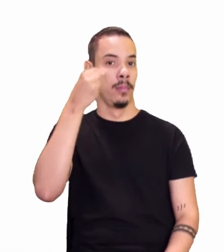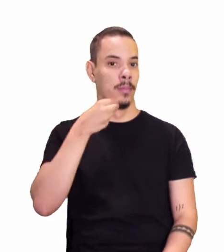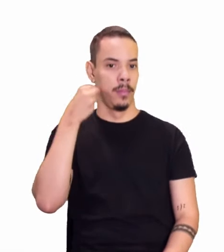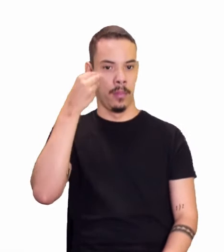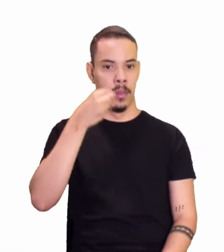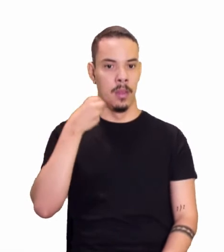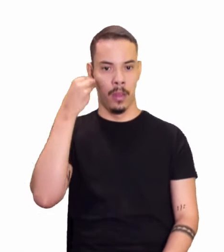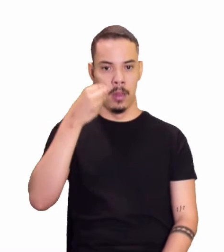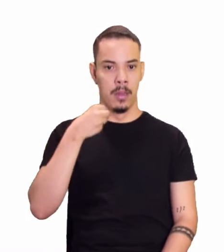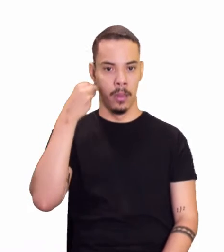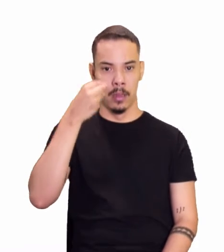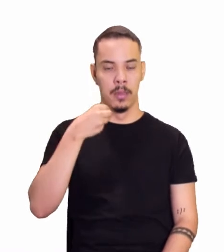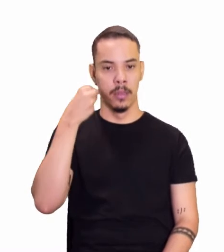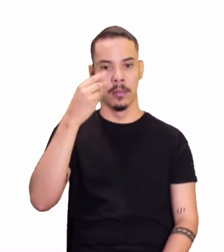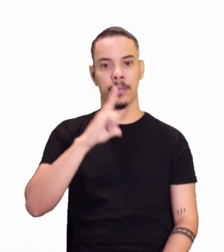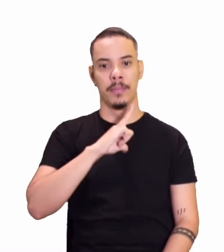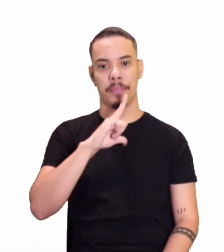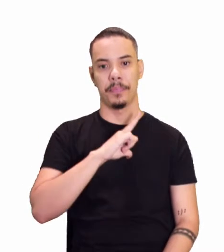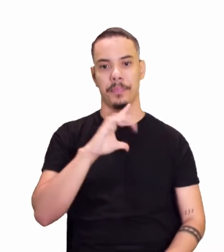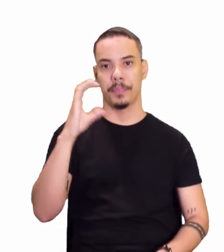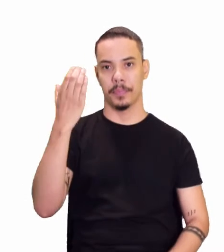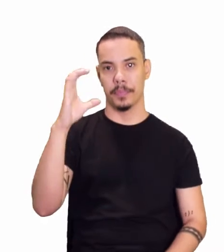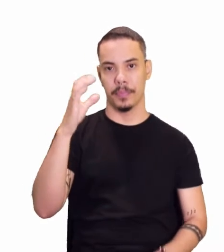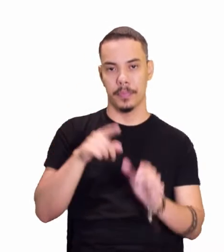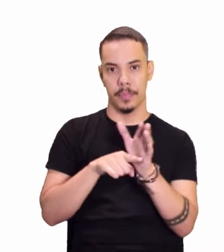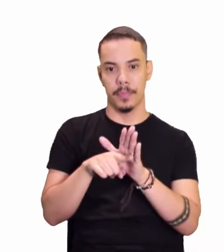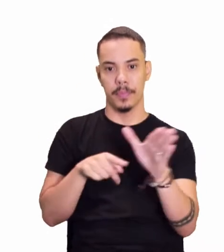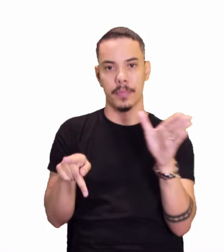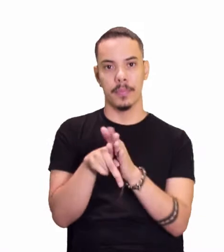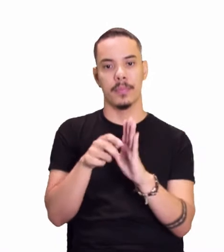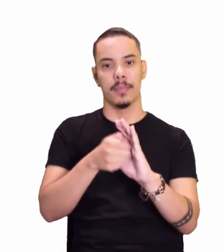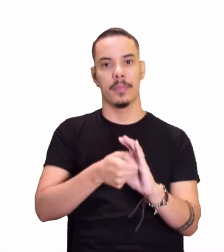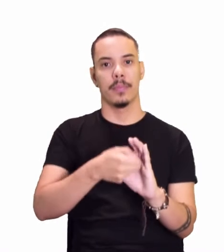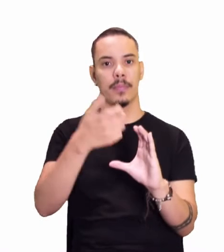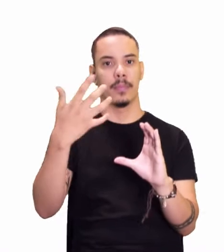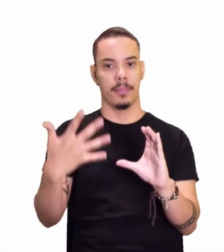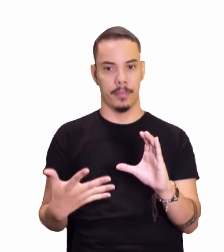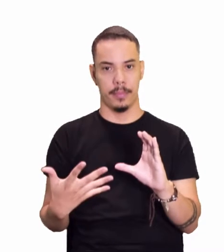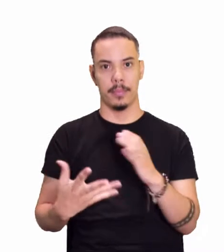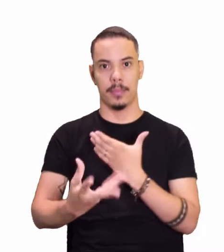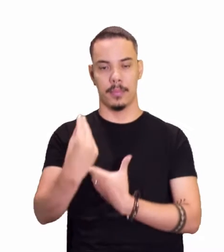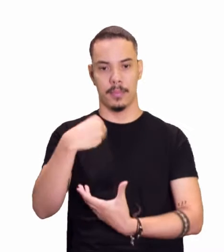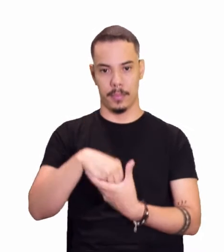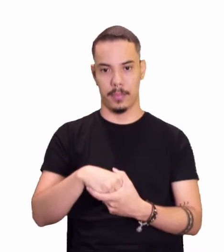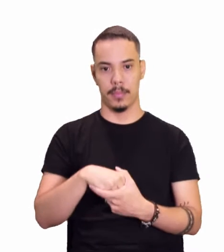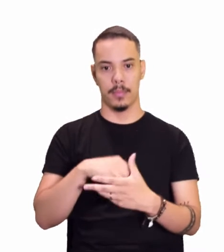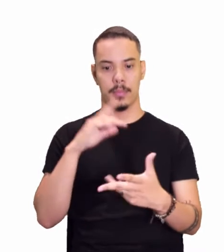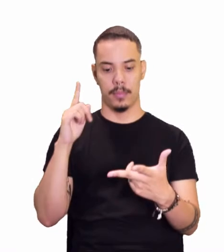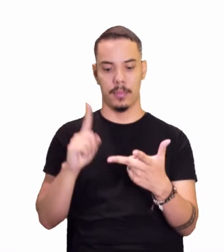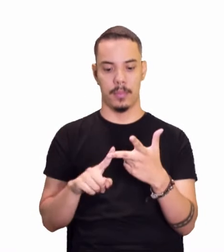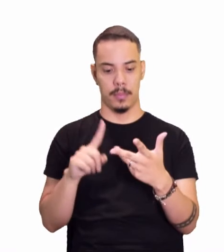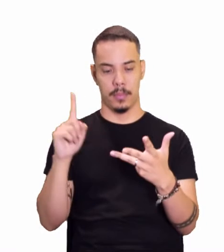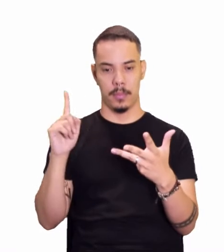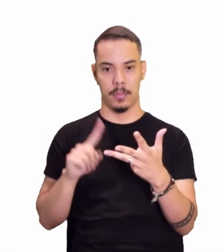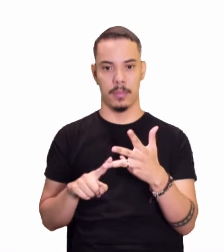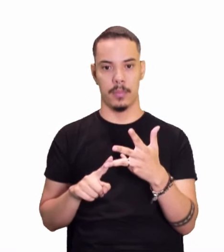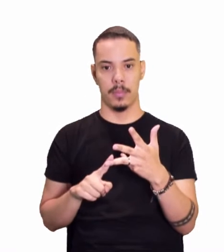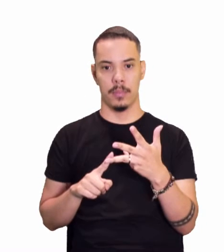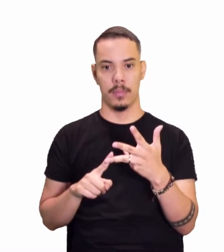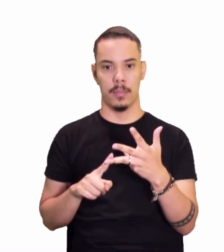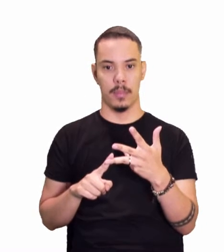né? Nós vamos ter o cientificismo como característica do humanismo. Tá? E claro que nós vamos ter o